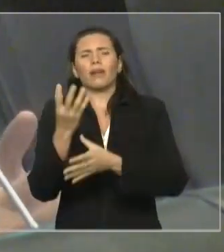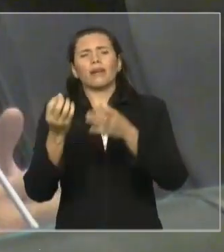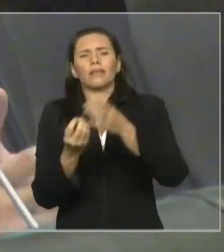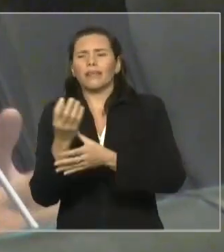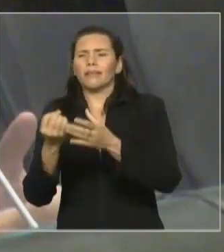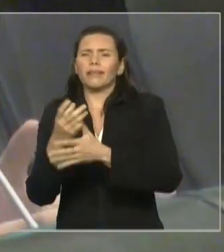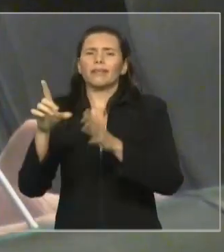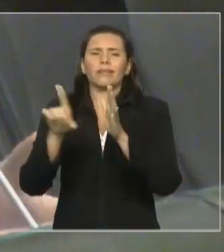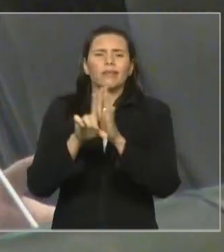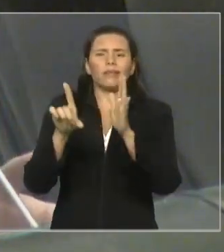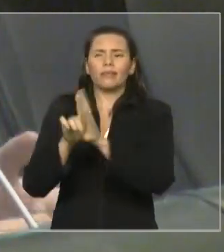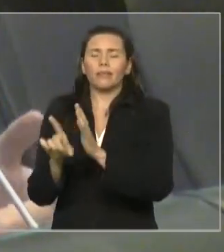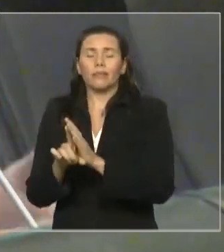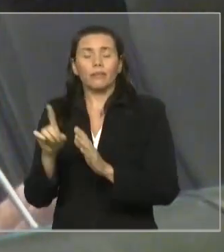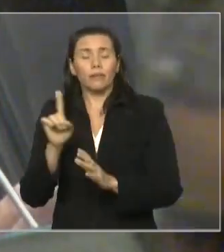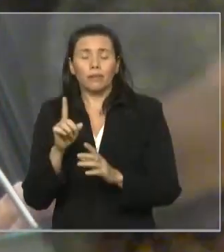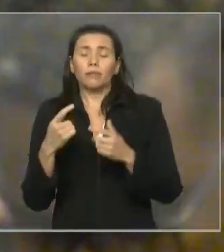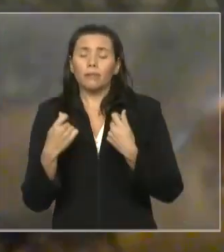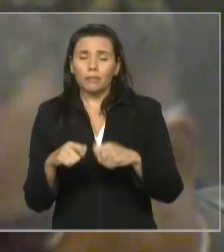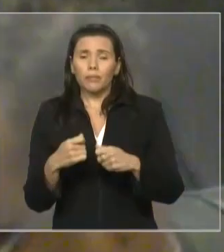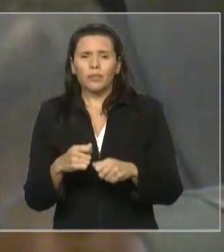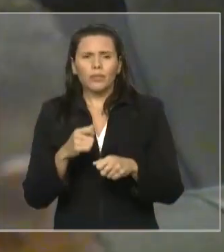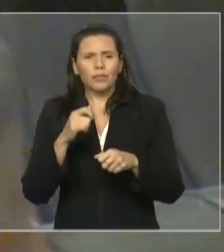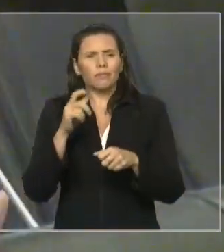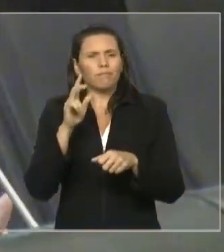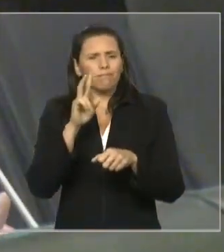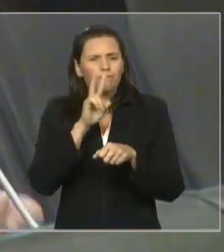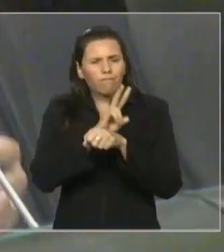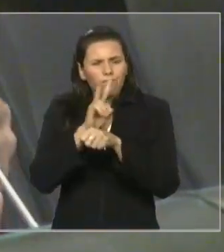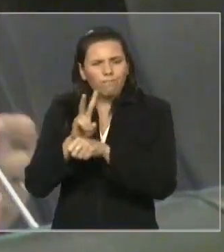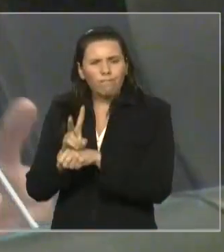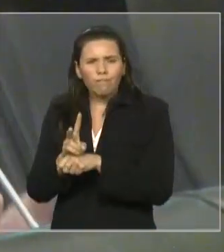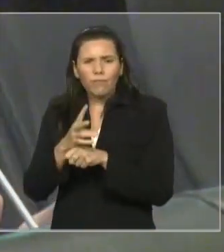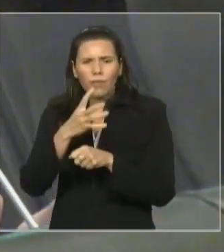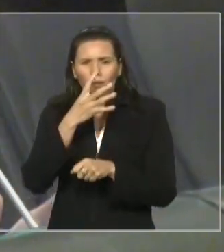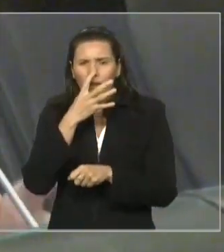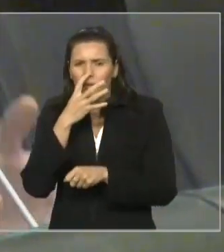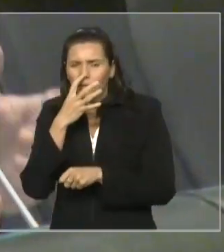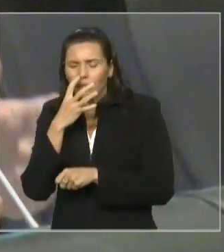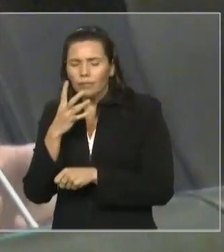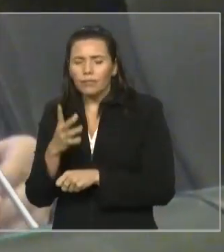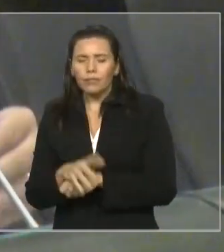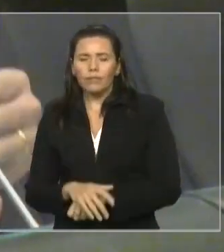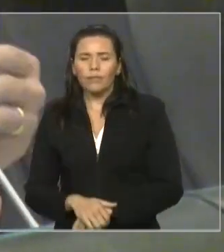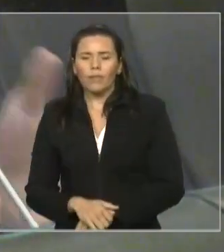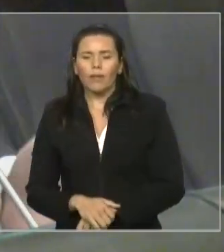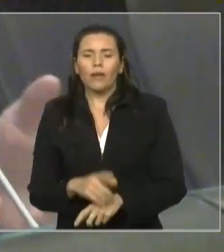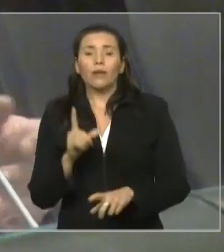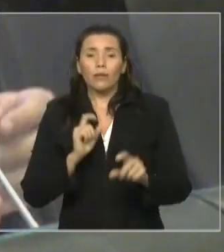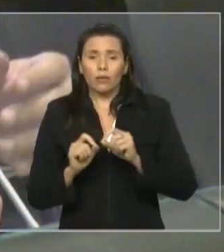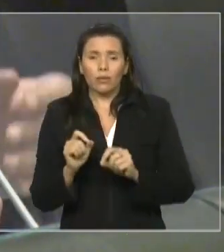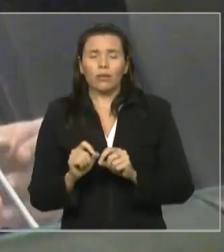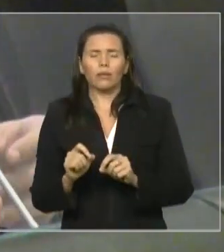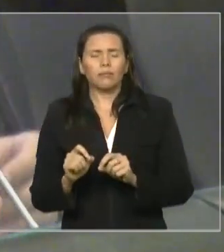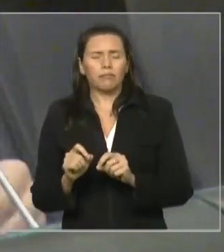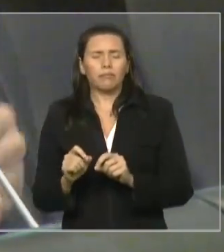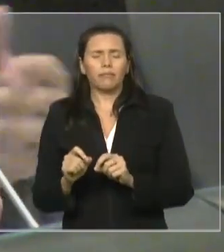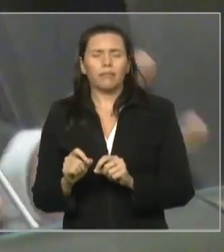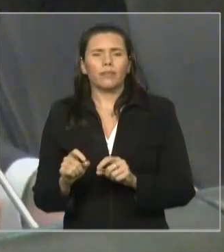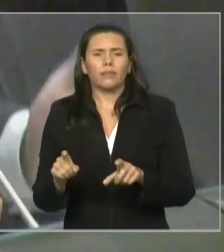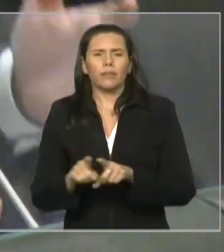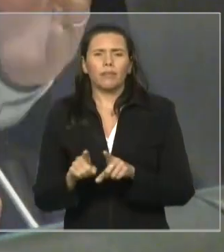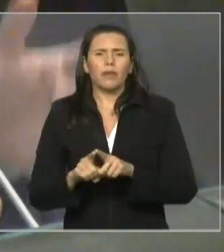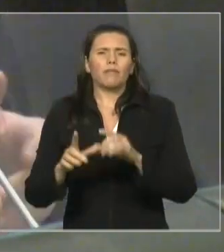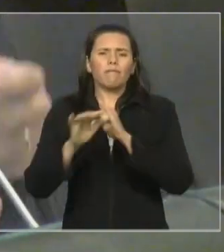regramentos, a gente tem que garantir a eficácia disso. E a eficácia a gente garante com sensibilização. É muito louvável quando eu vejo aí